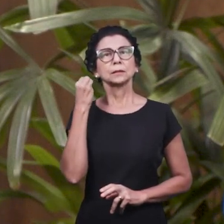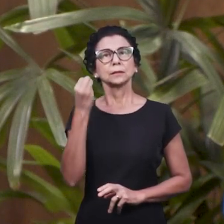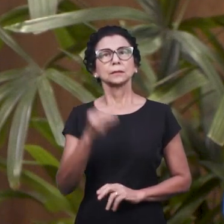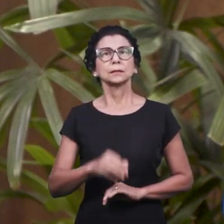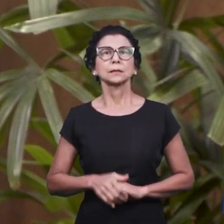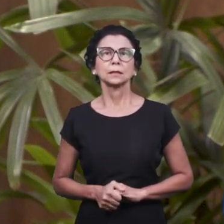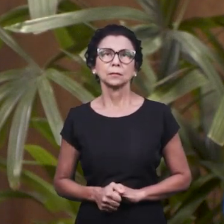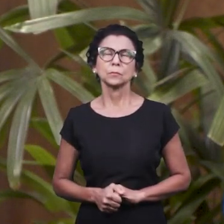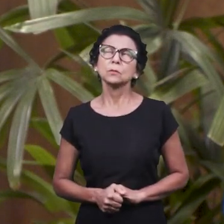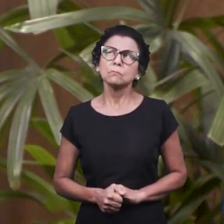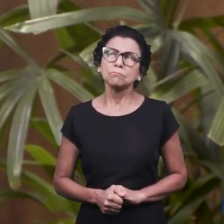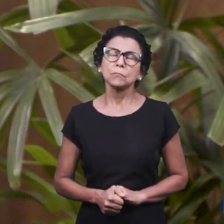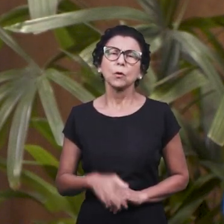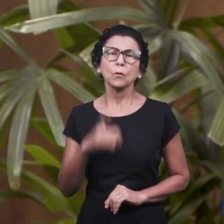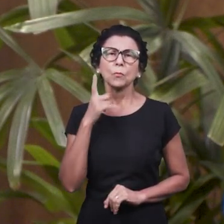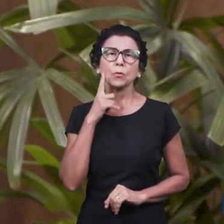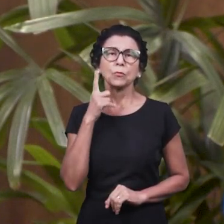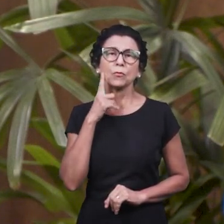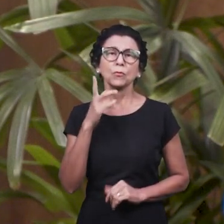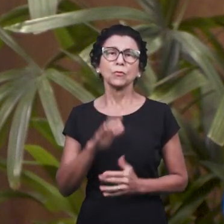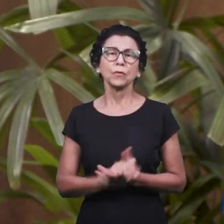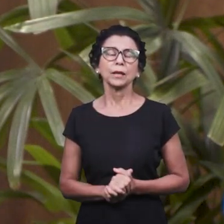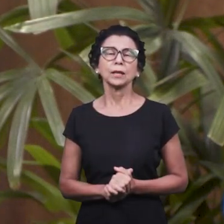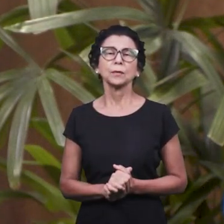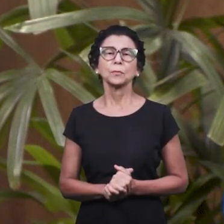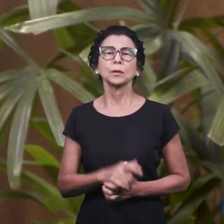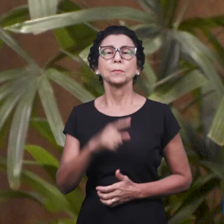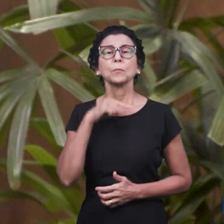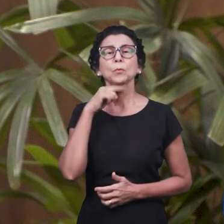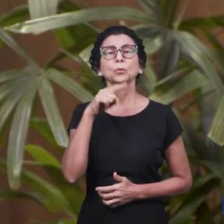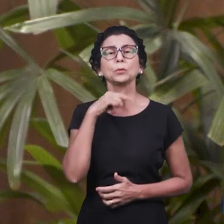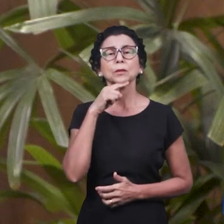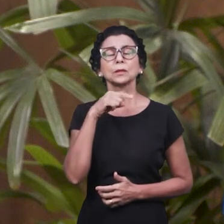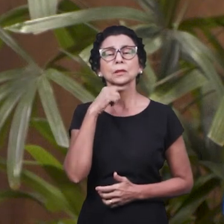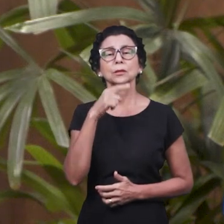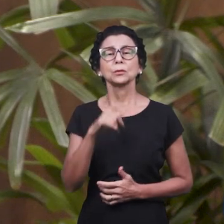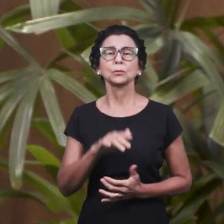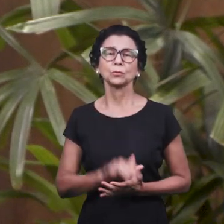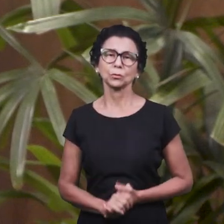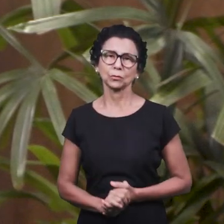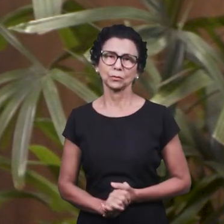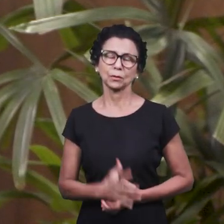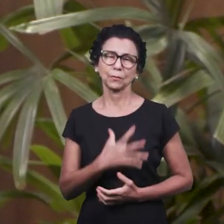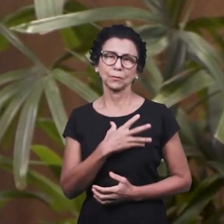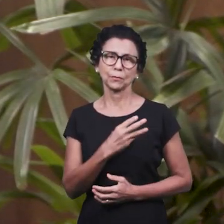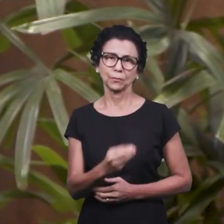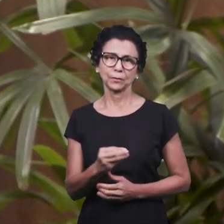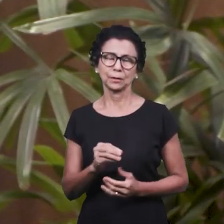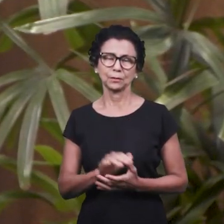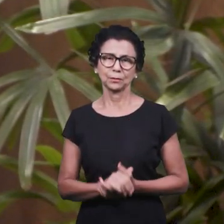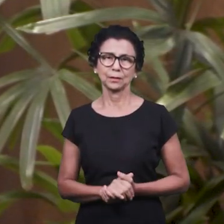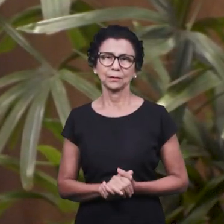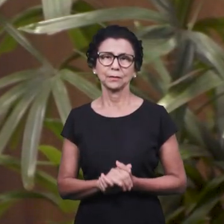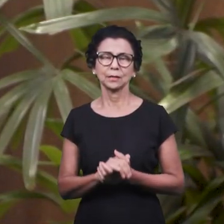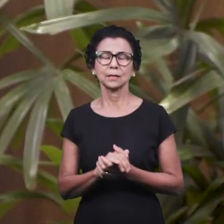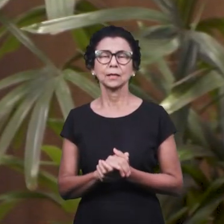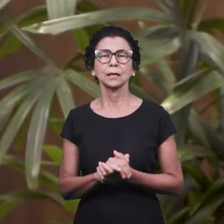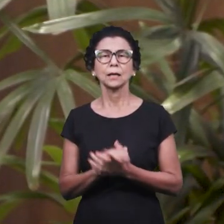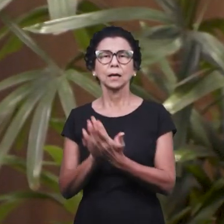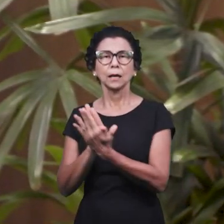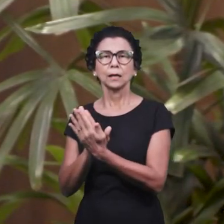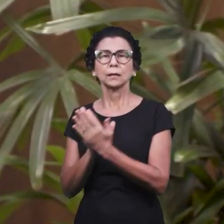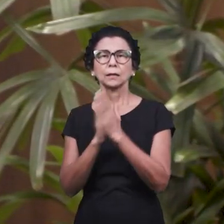são muitas dúvidas sobre ter filhos vivendo uma experiência no exterior. Para este tema,